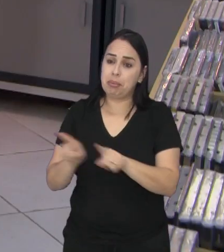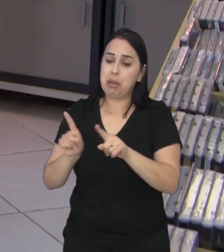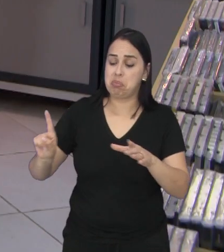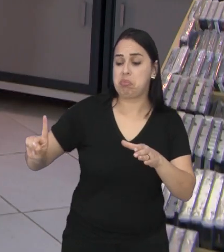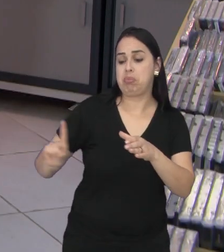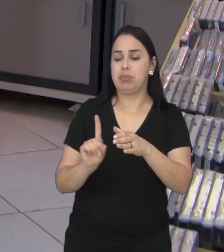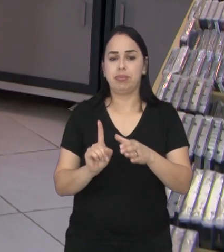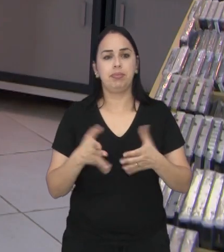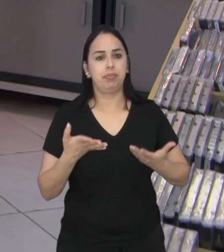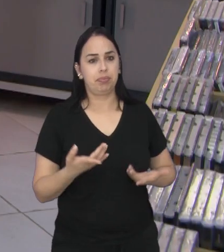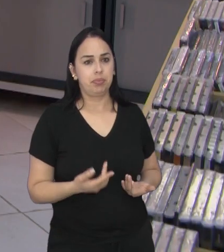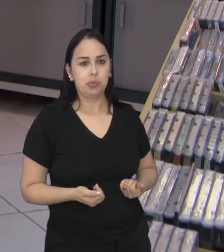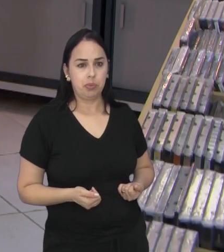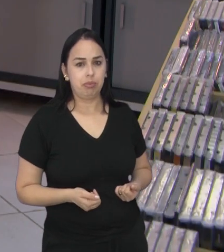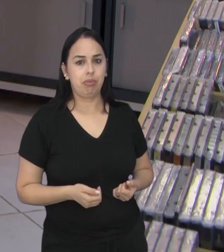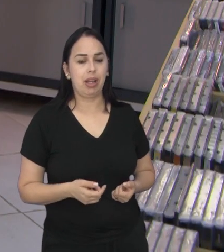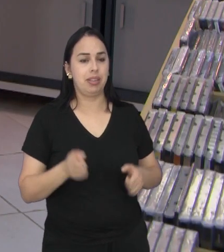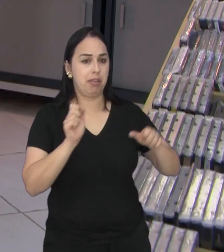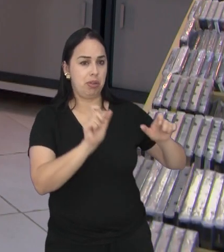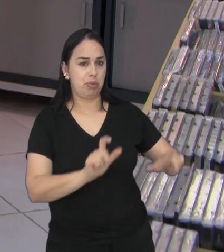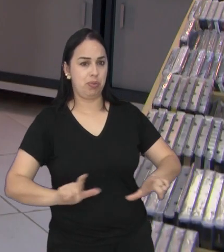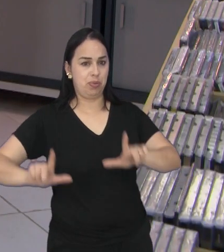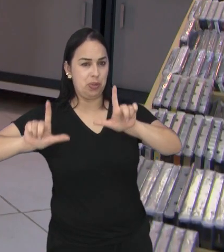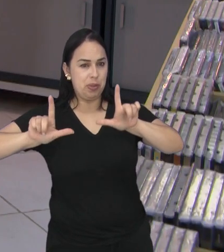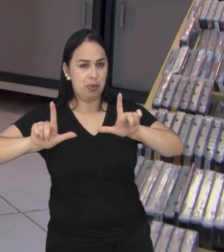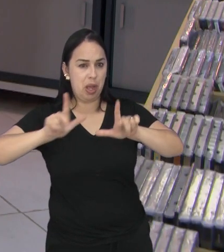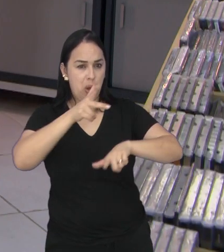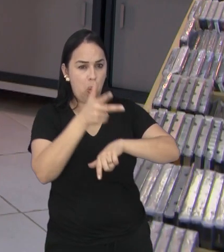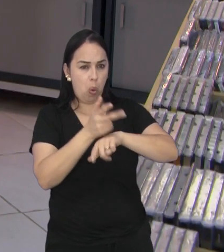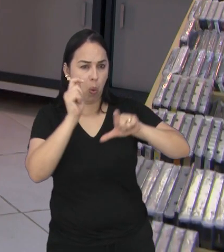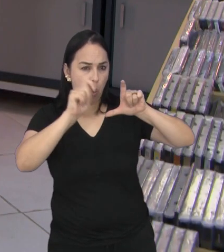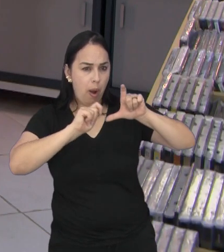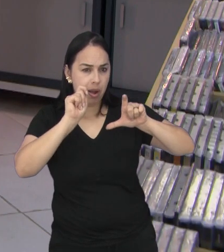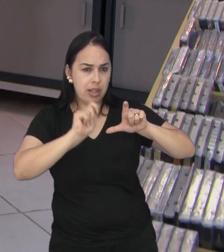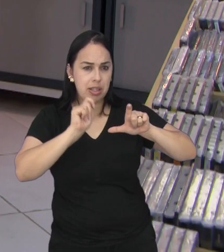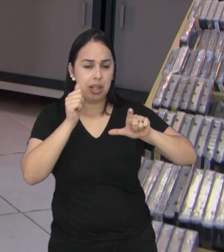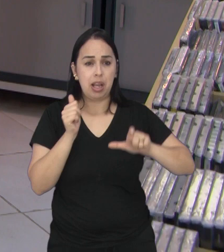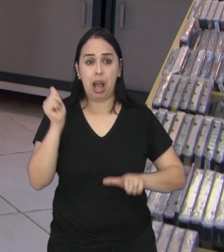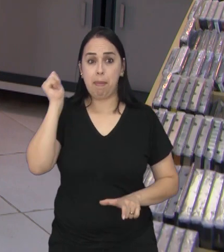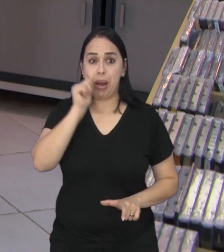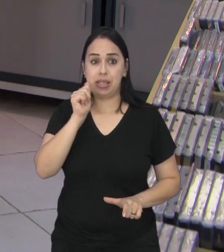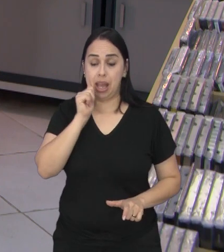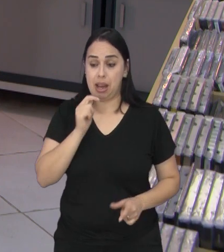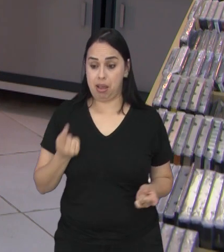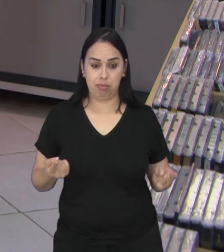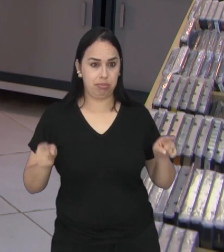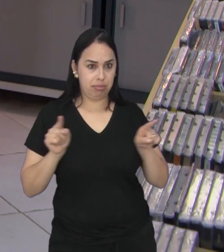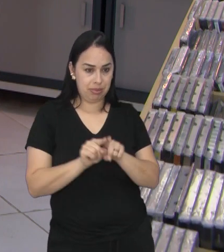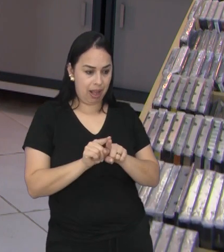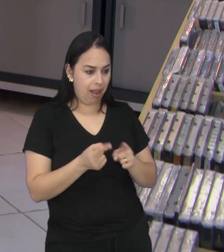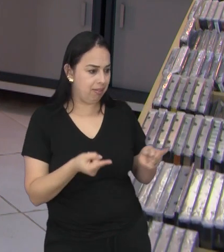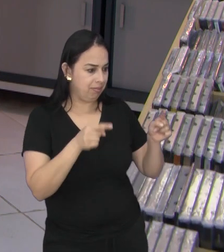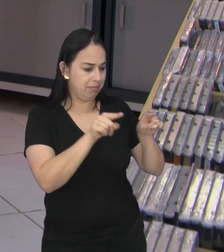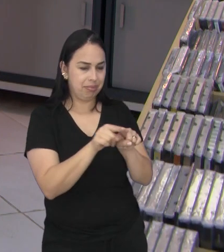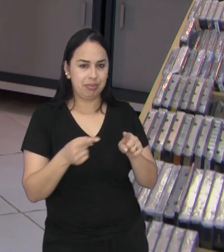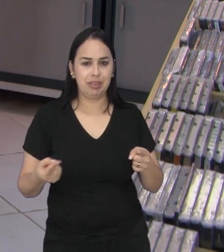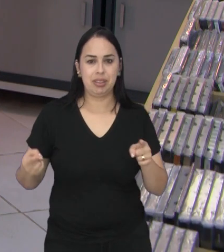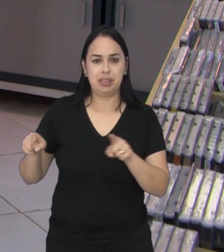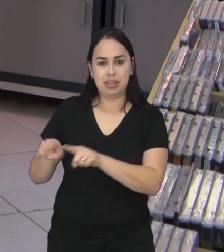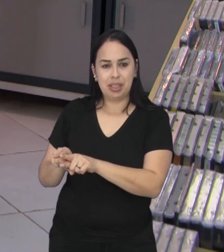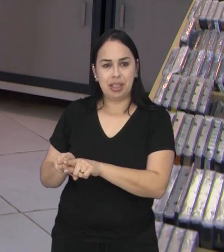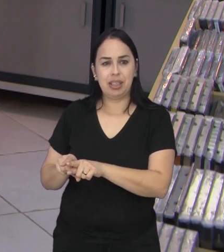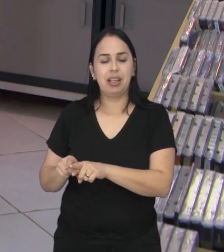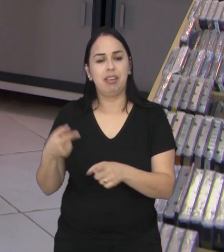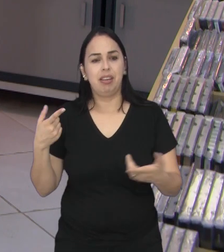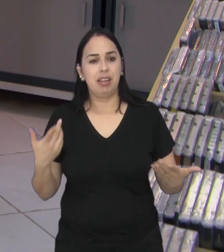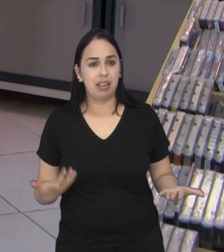Sim. E, você vê esses clipes seus até com várias outras mulheres, você tem muita parceria, né? Até esses clipes que a gente falou